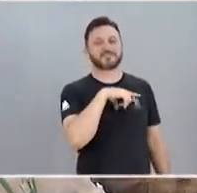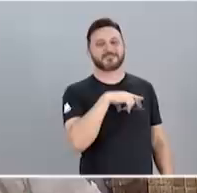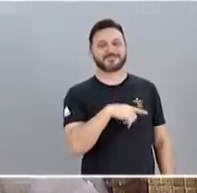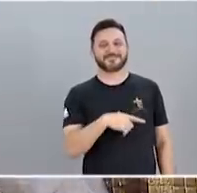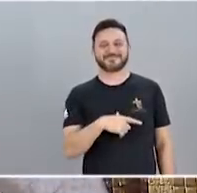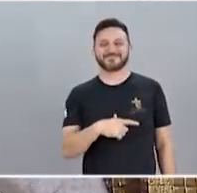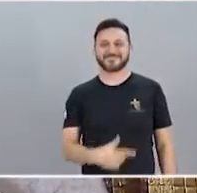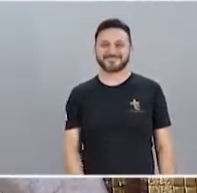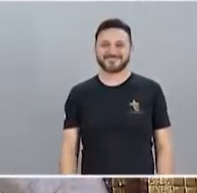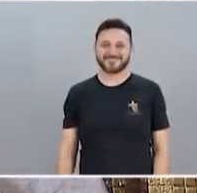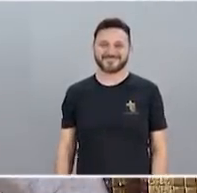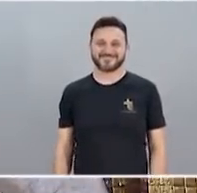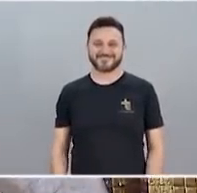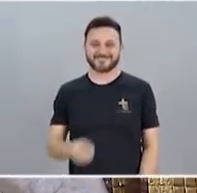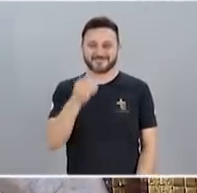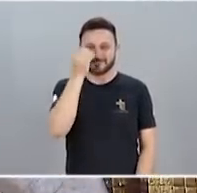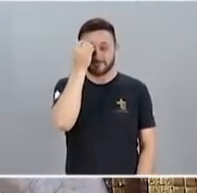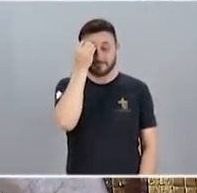herança.